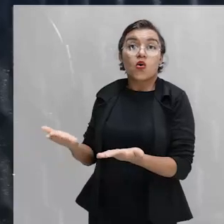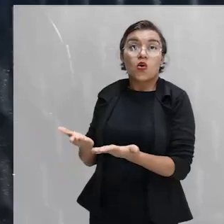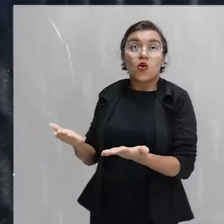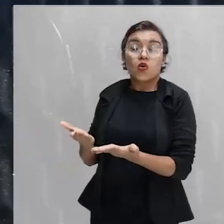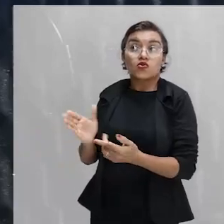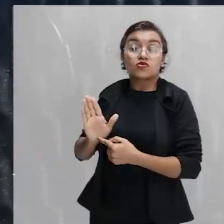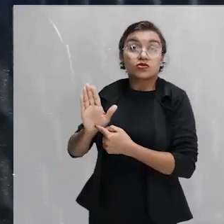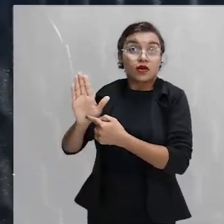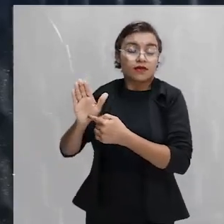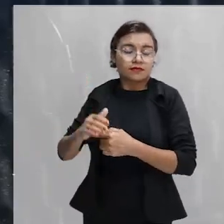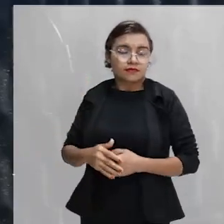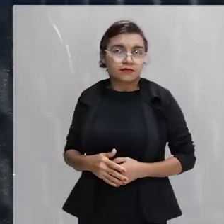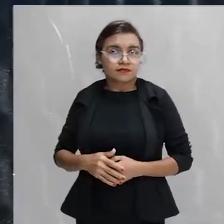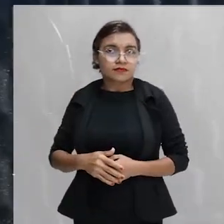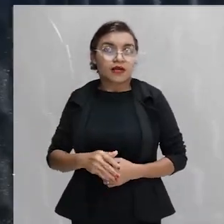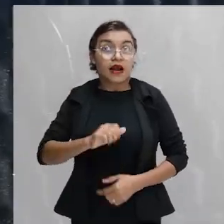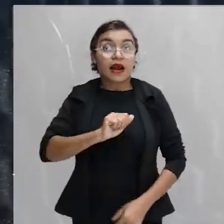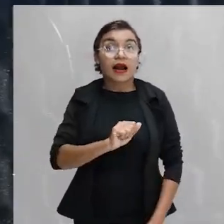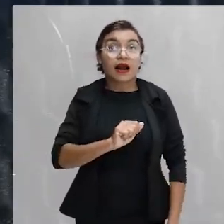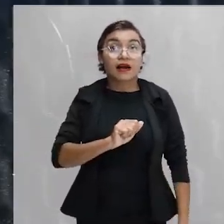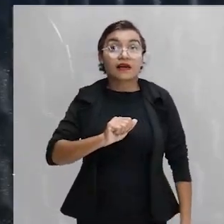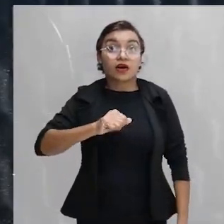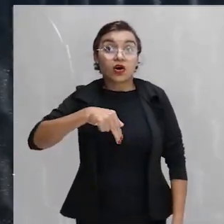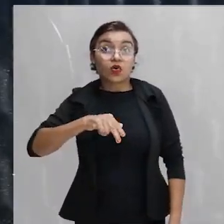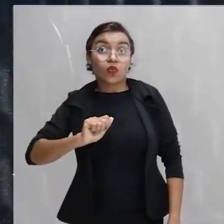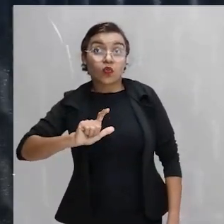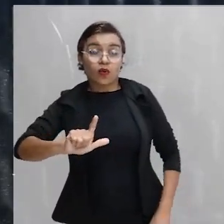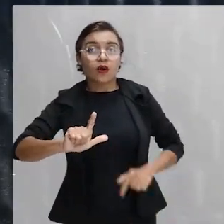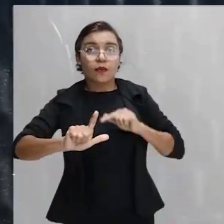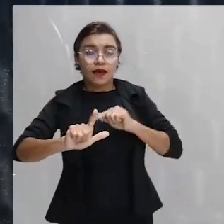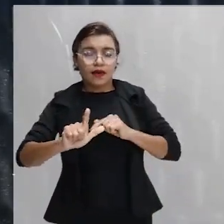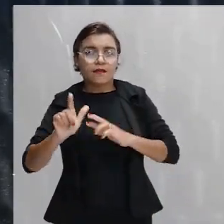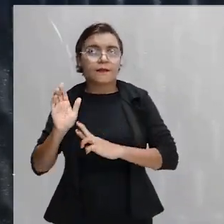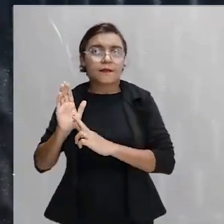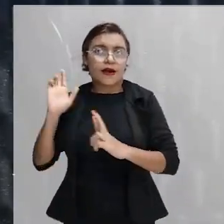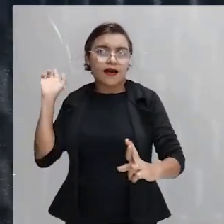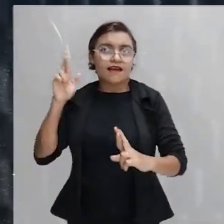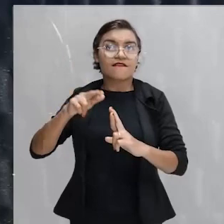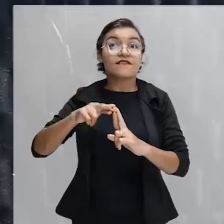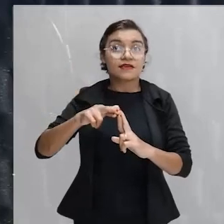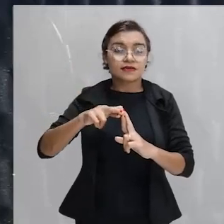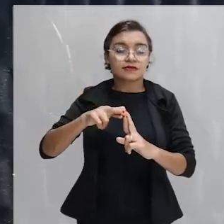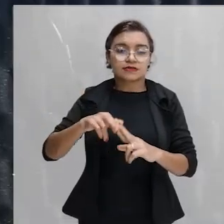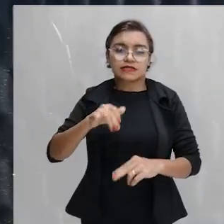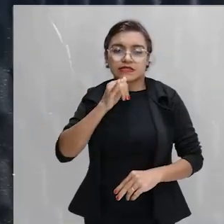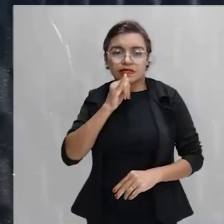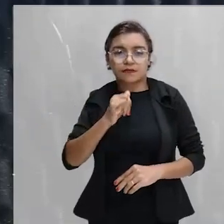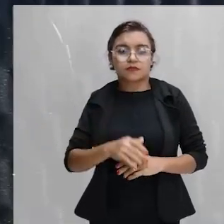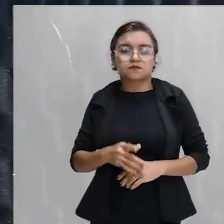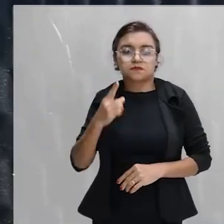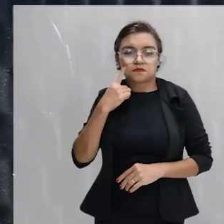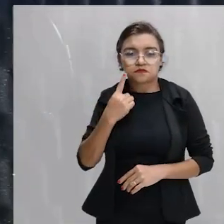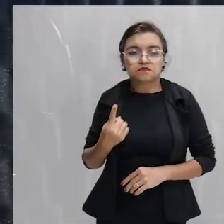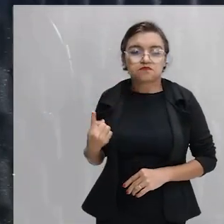uma referência, certo? Então, é o termo aí antecedente. Você faz. Olha o exemplo aqui, ó. Aliás, exemplo